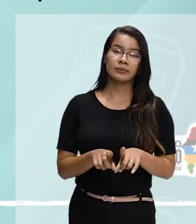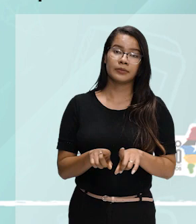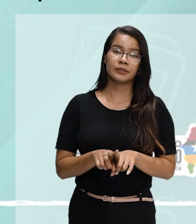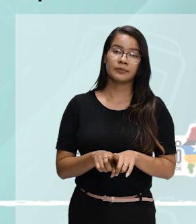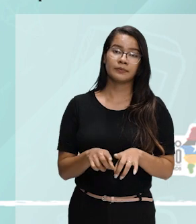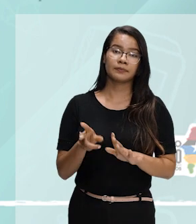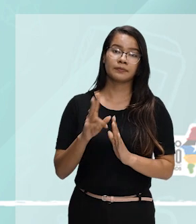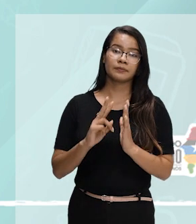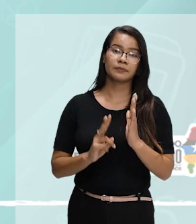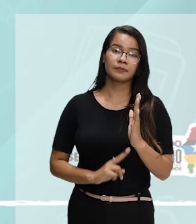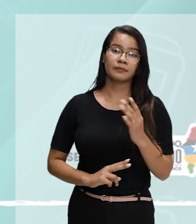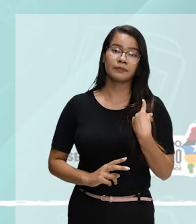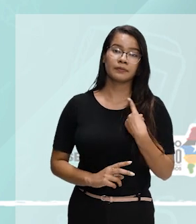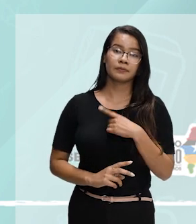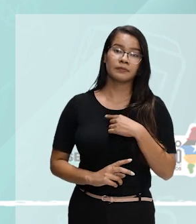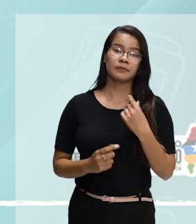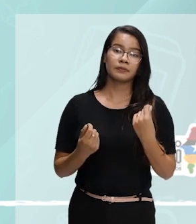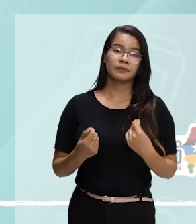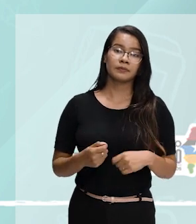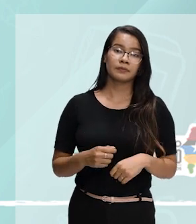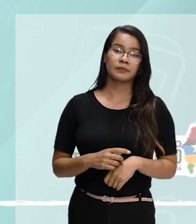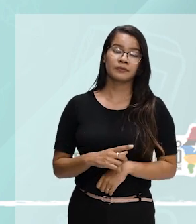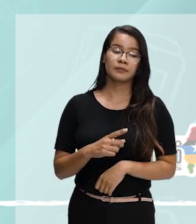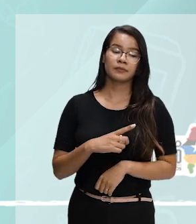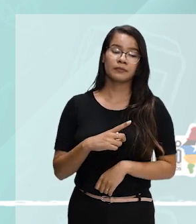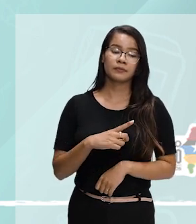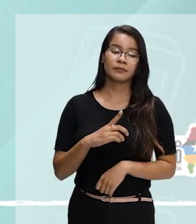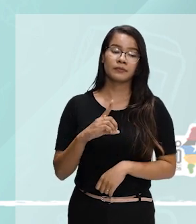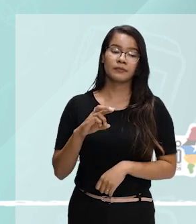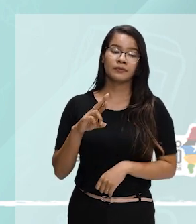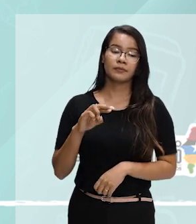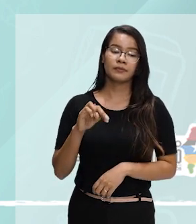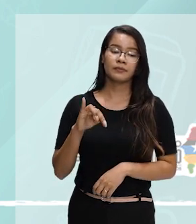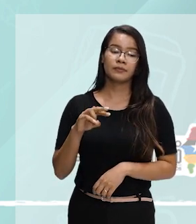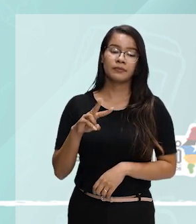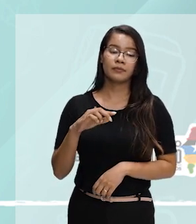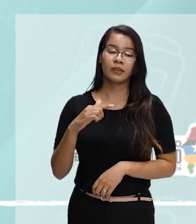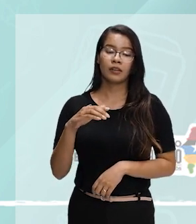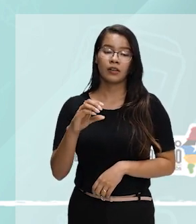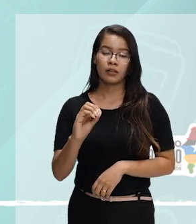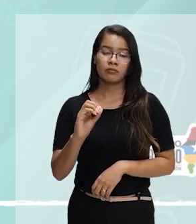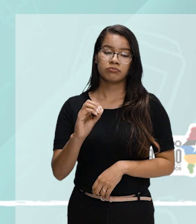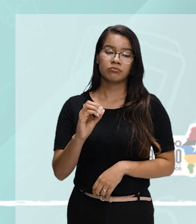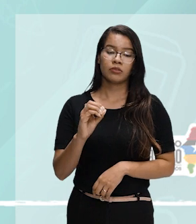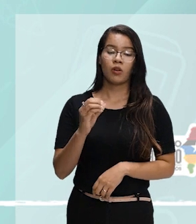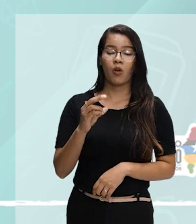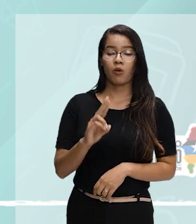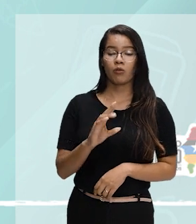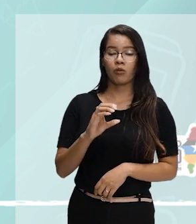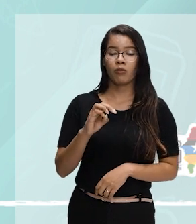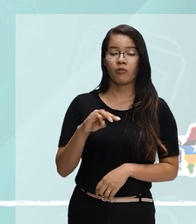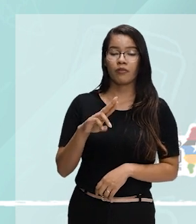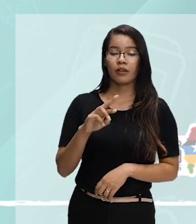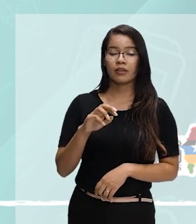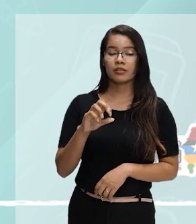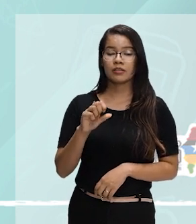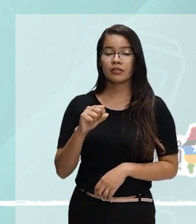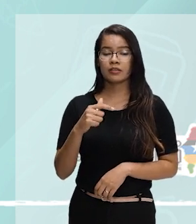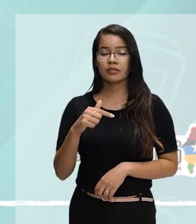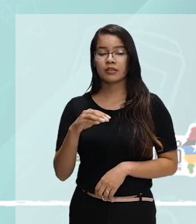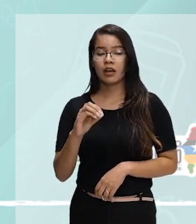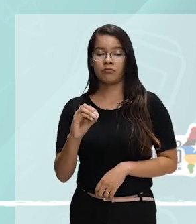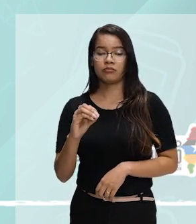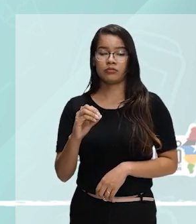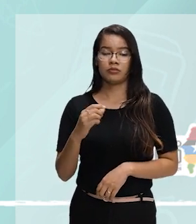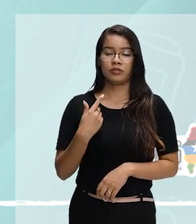da leitura, nós podemos ter derivação imprópria ou conversão, emprego de uma palavra fora da sua classe